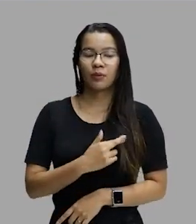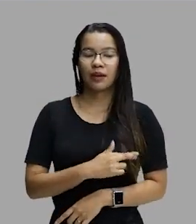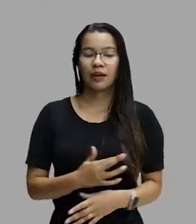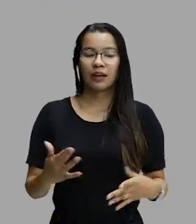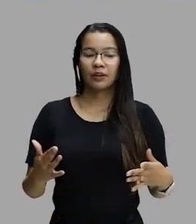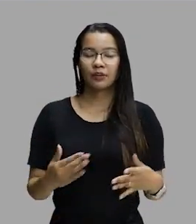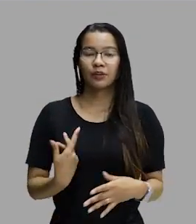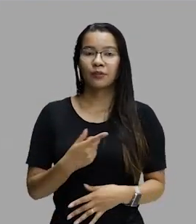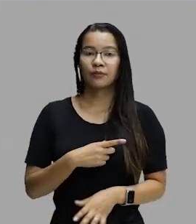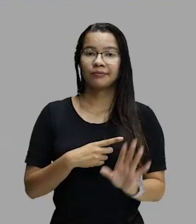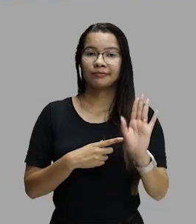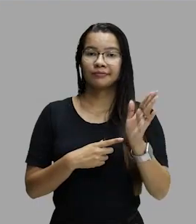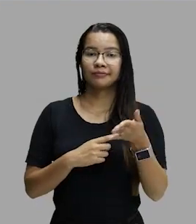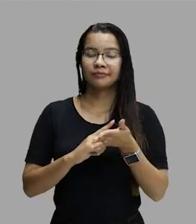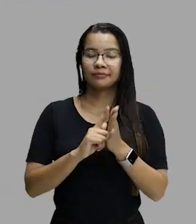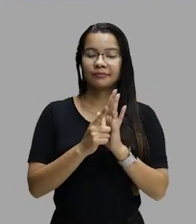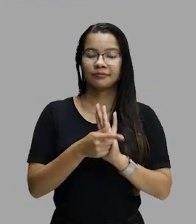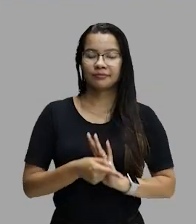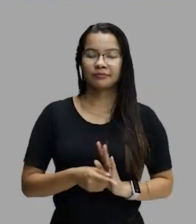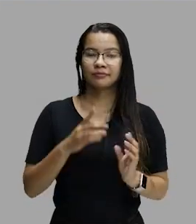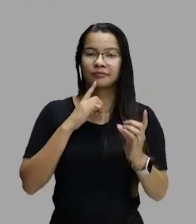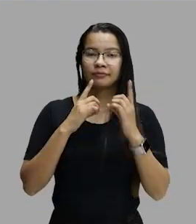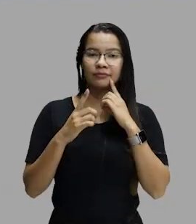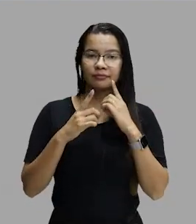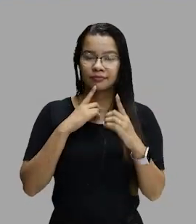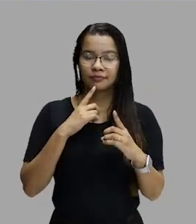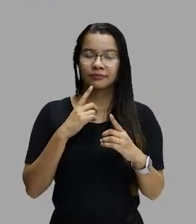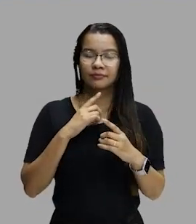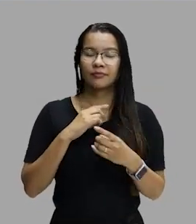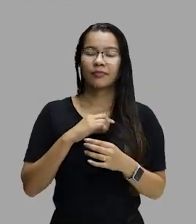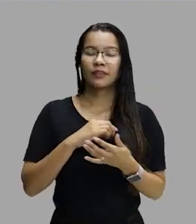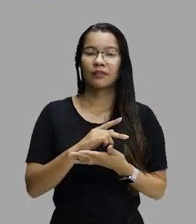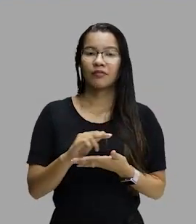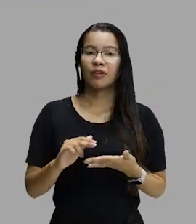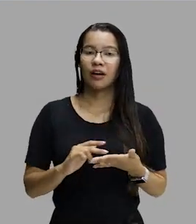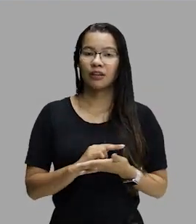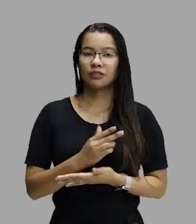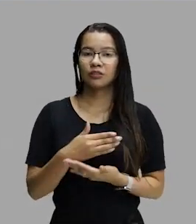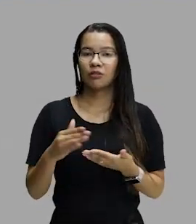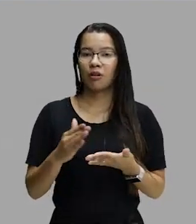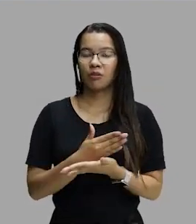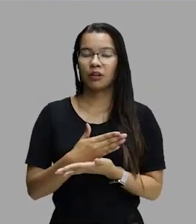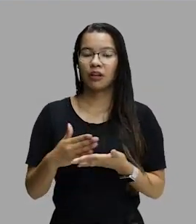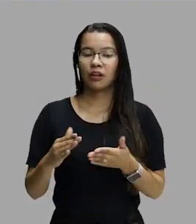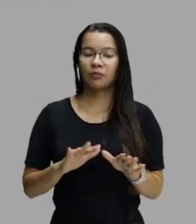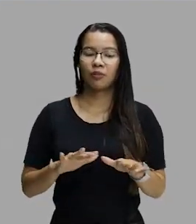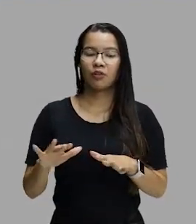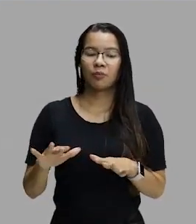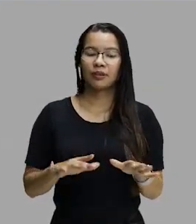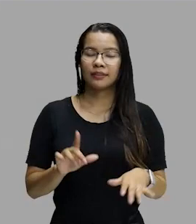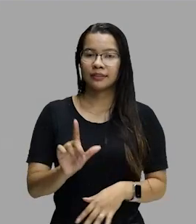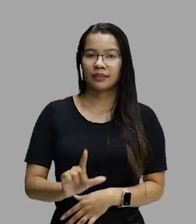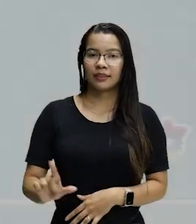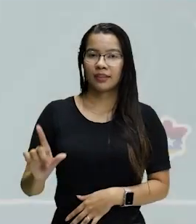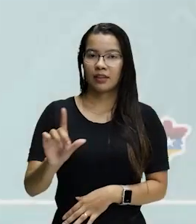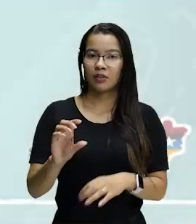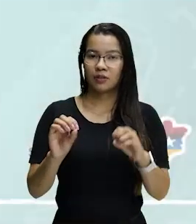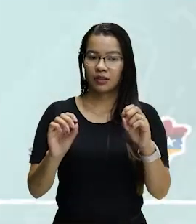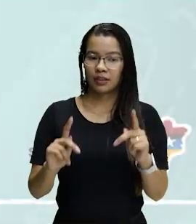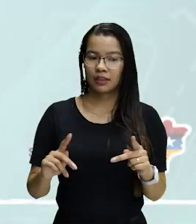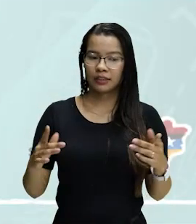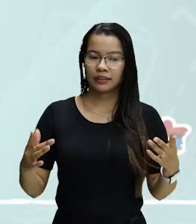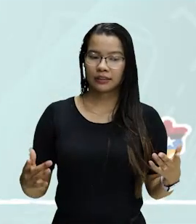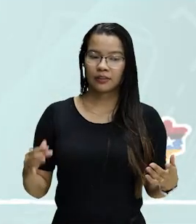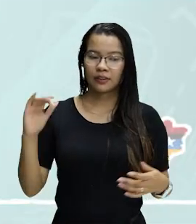estamos trabalhando o gênero do discurso romance em qualquer movimento literário.